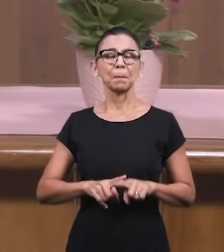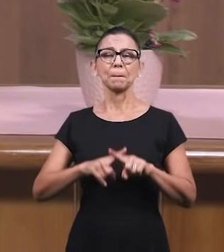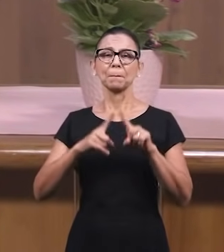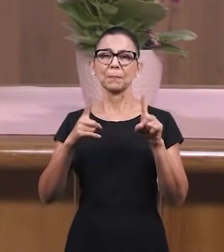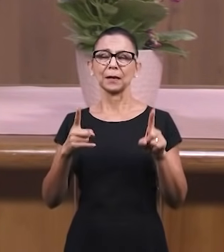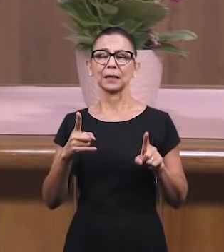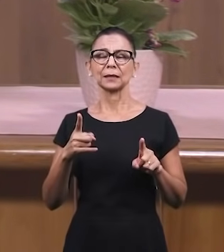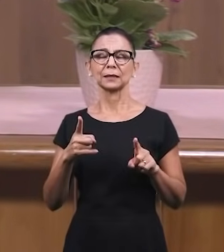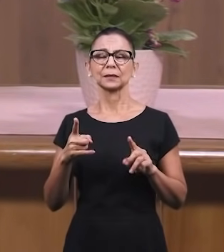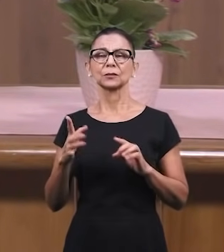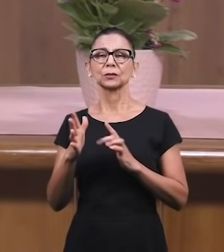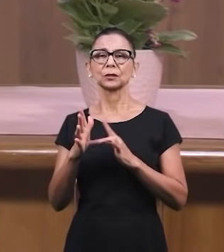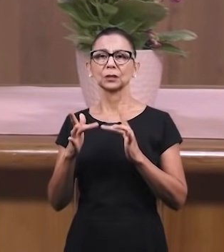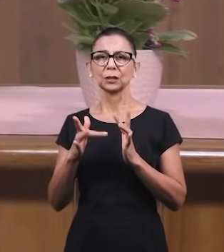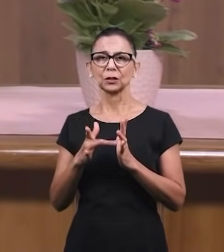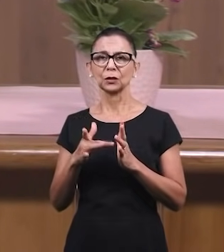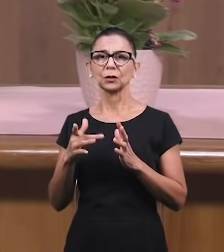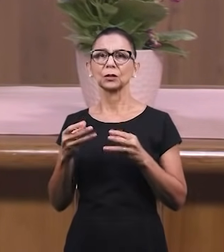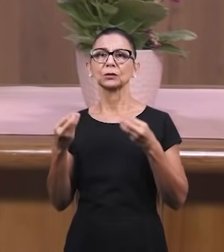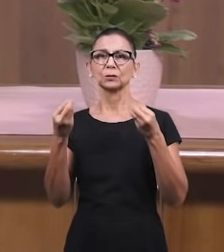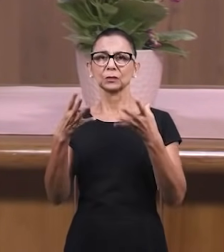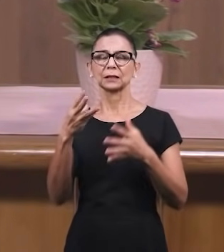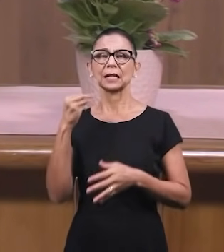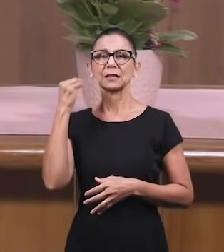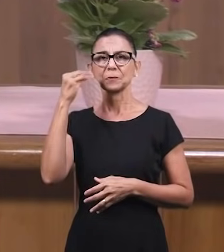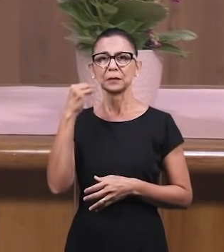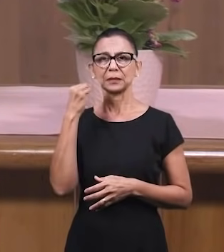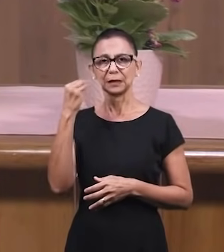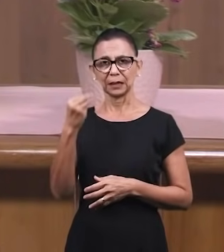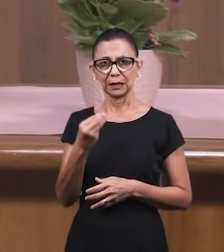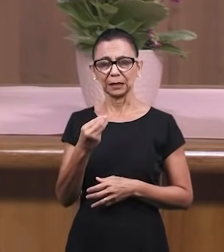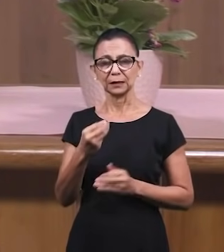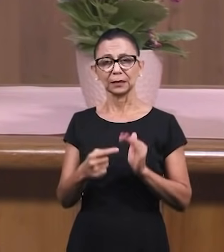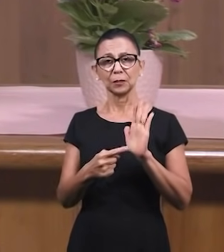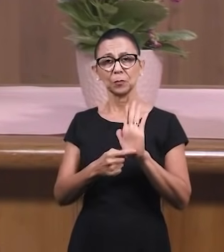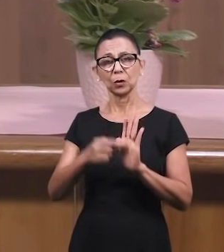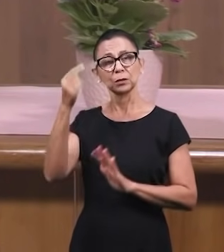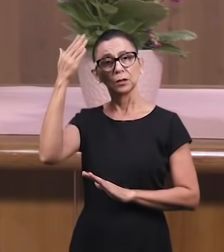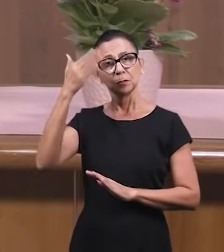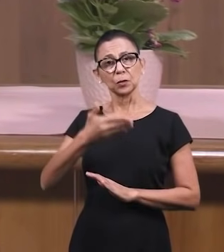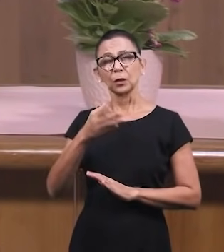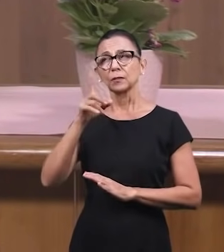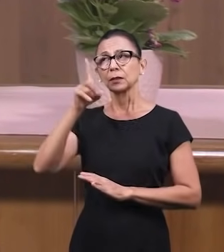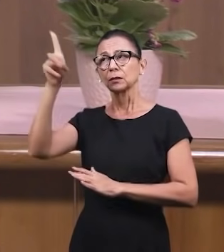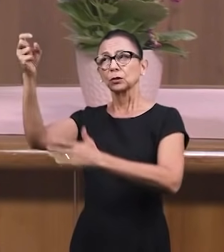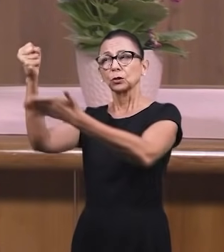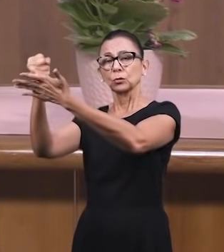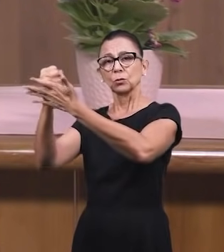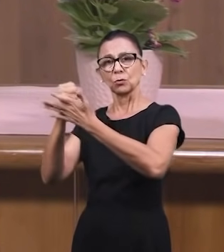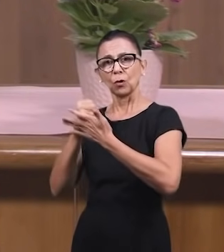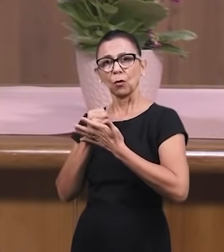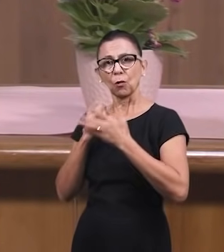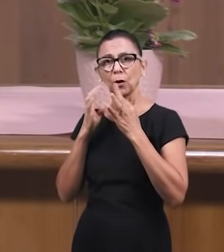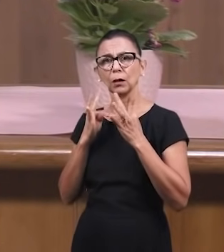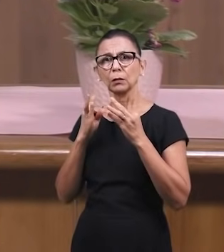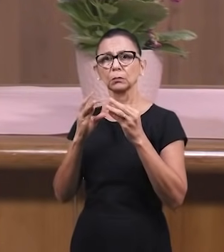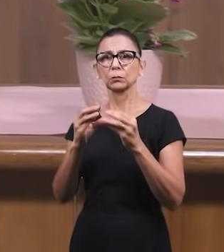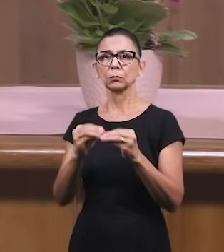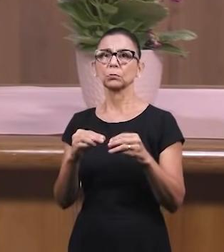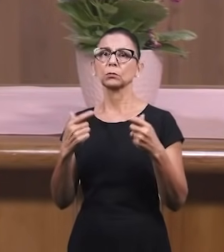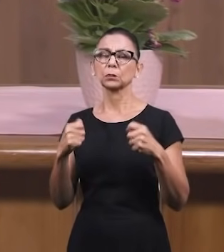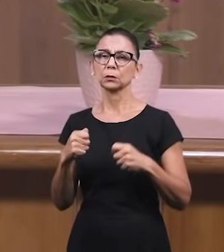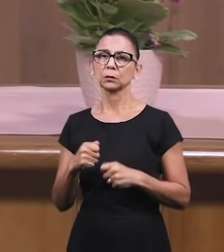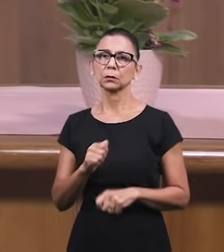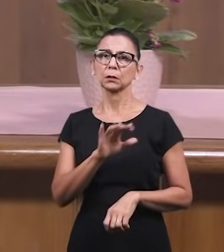de que Ele é o provedor, de que Ele é aquele que socorre a cada um de nós nos momentos da nossa necessidade,